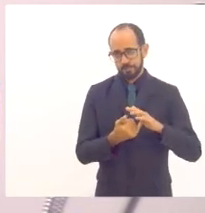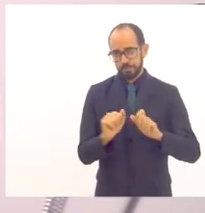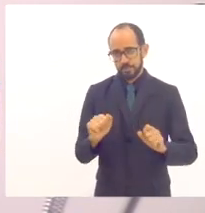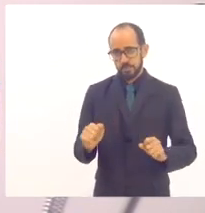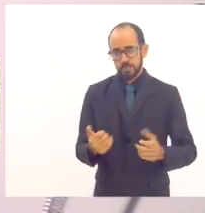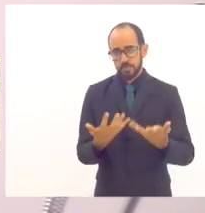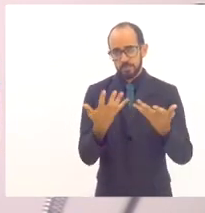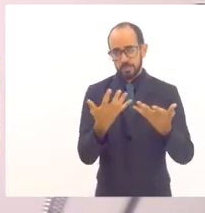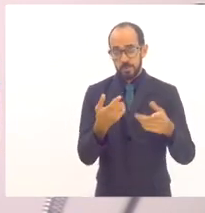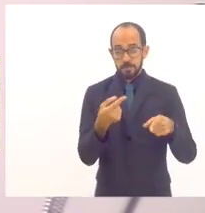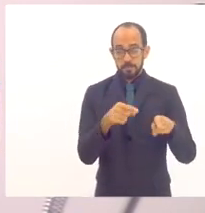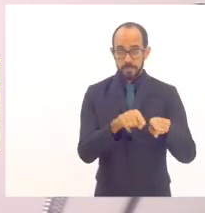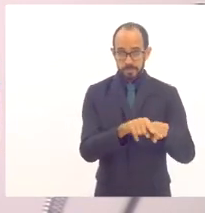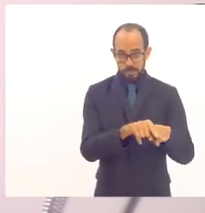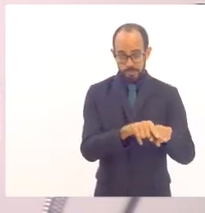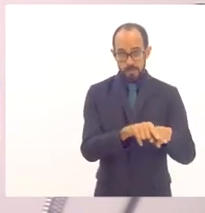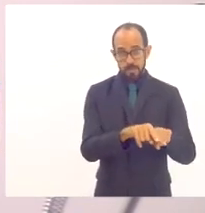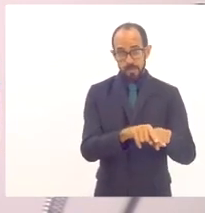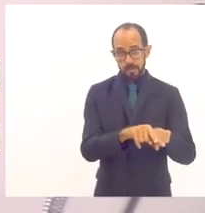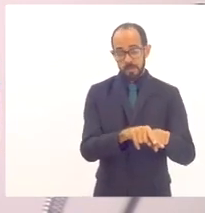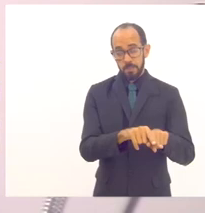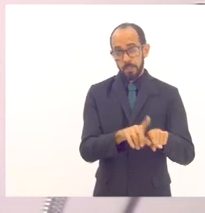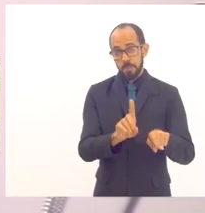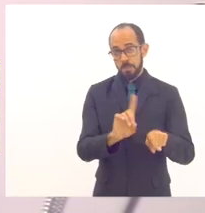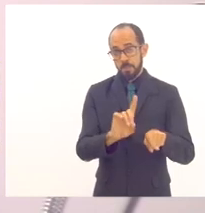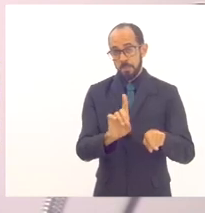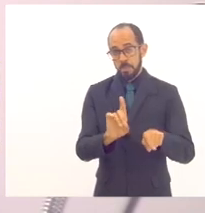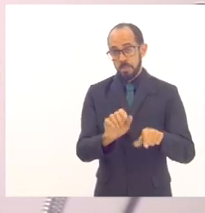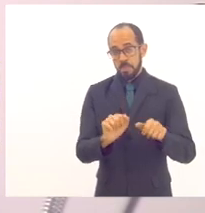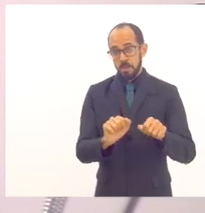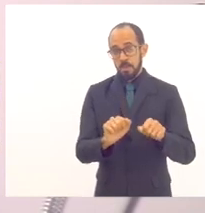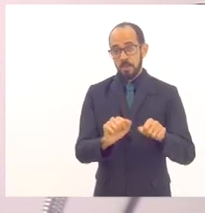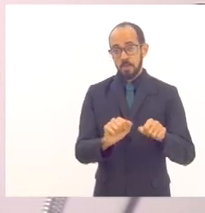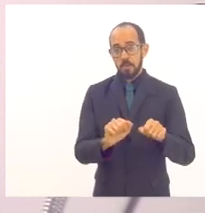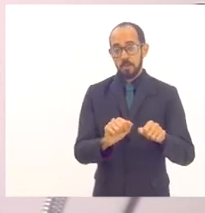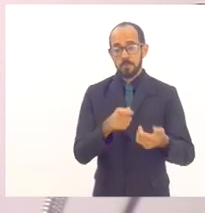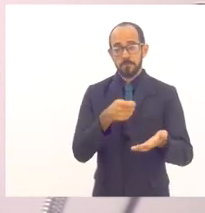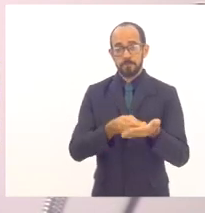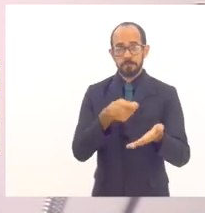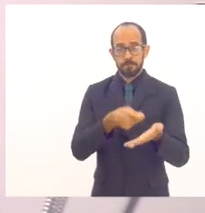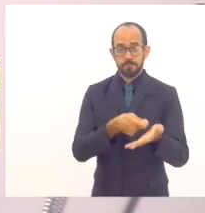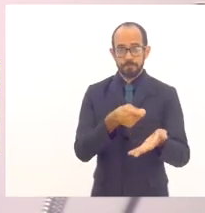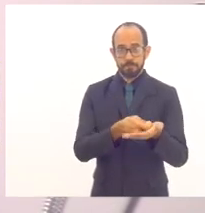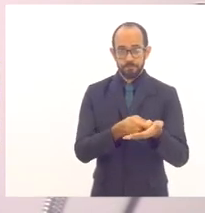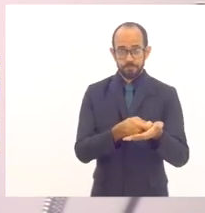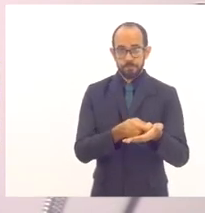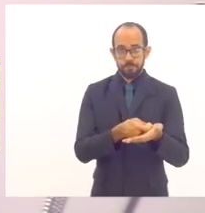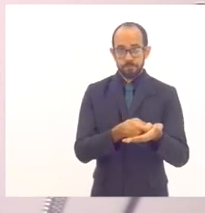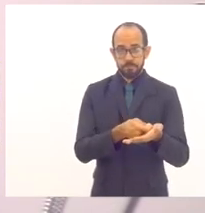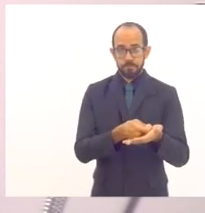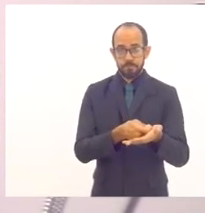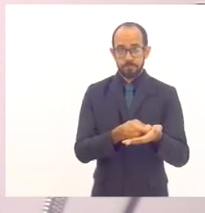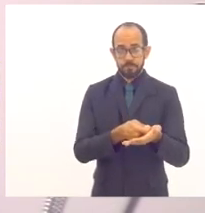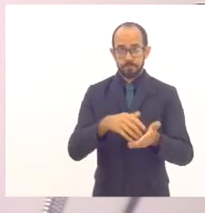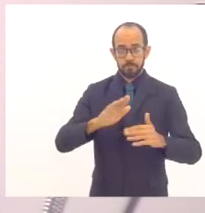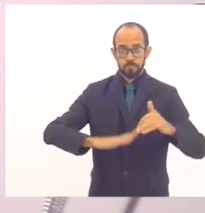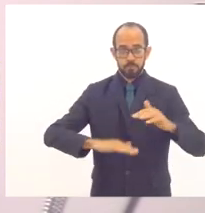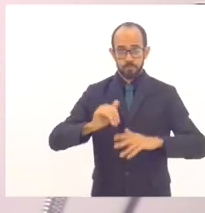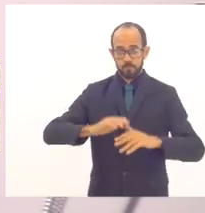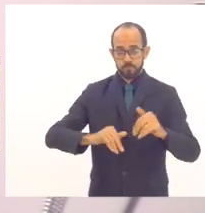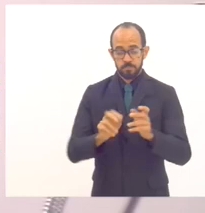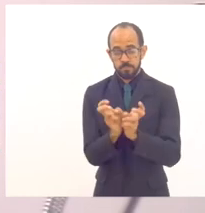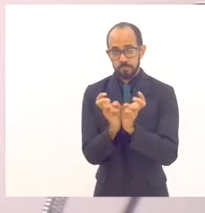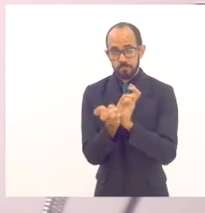celebrada a parceria, não se exigirá, eu gostaria de repetir, não se exigirá do profissional de